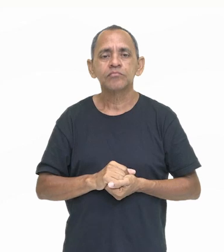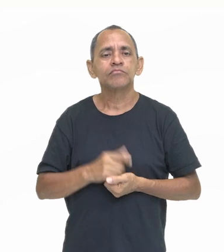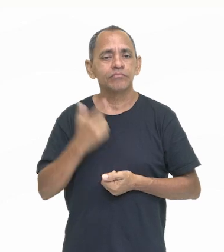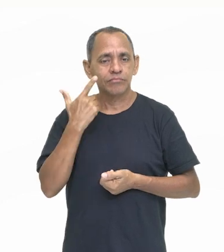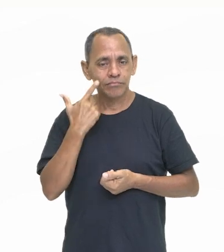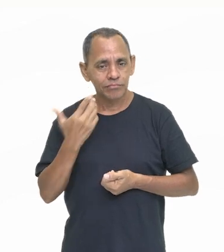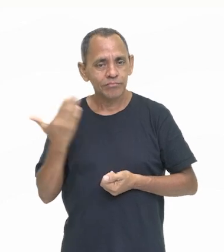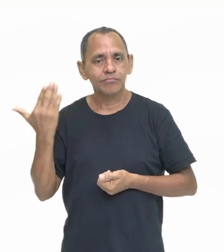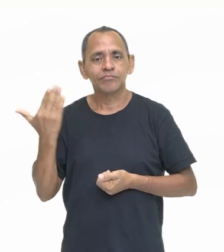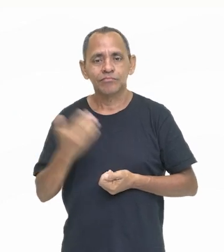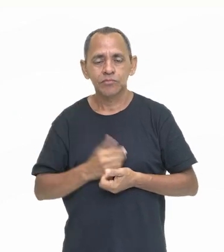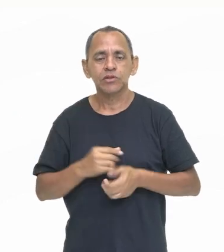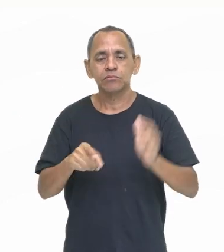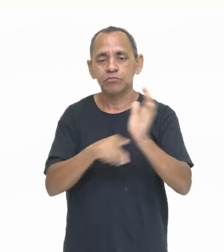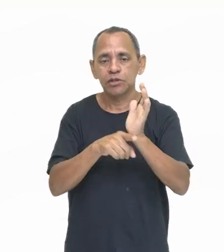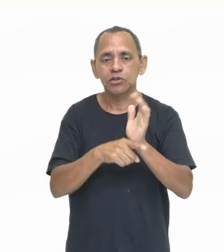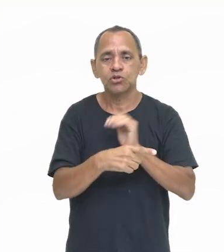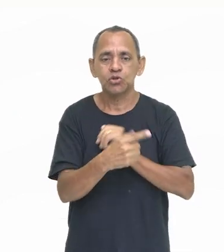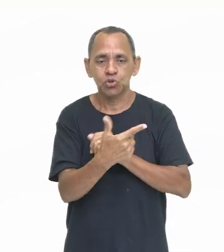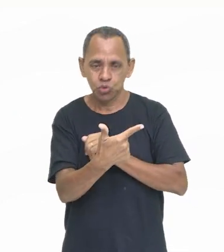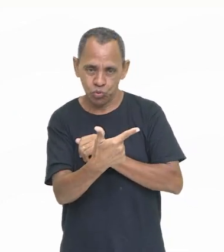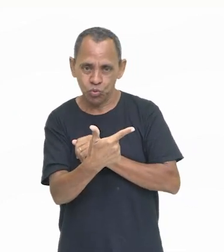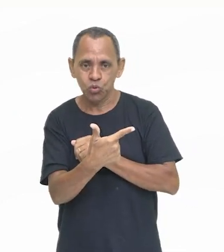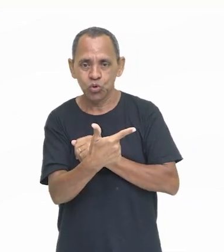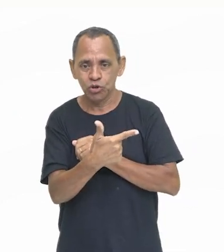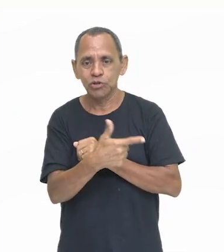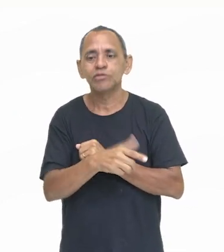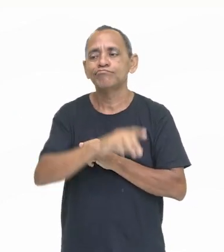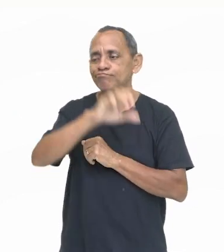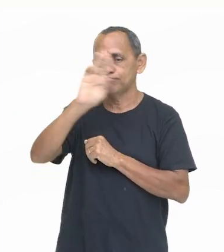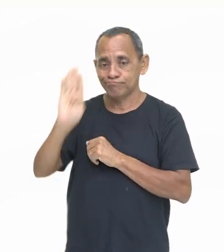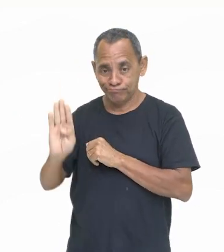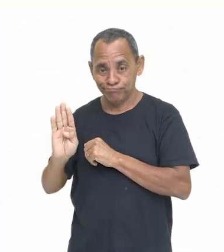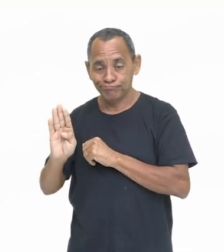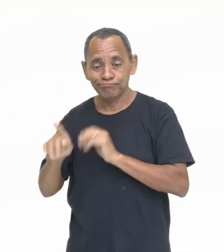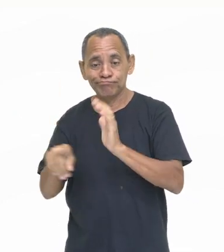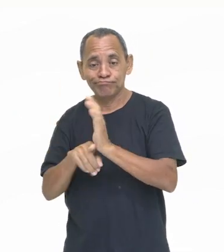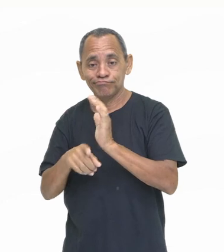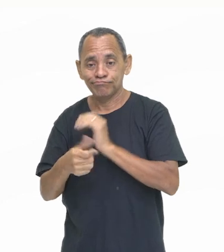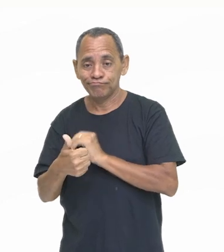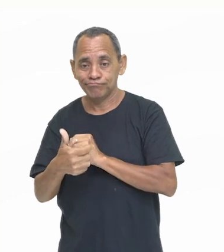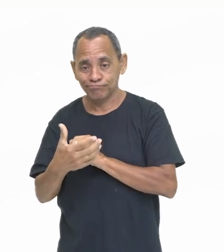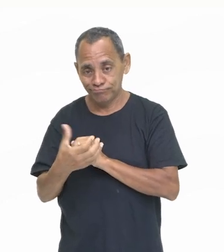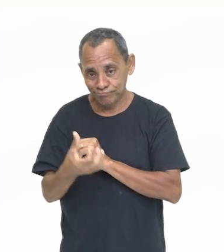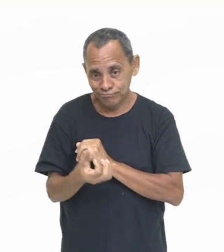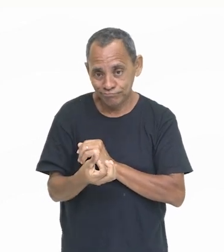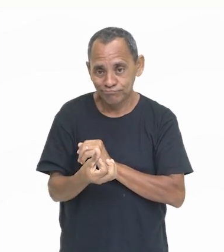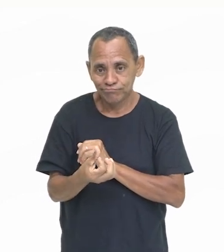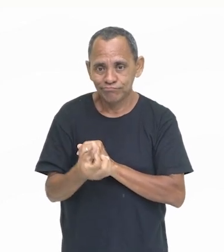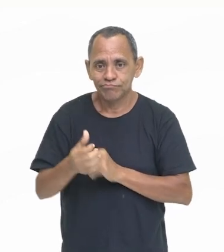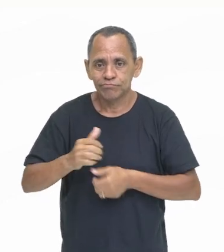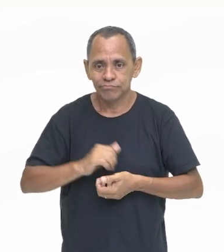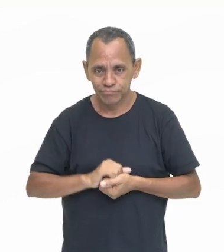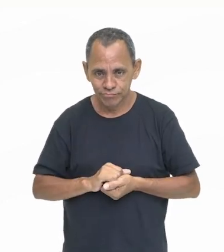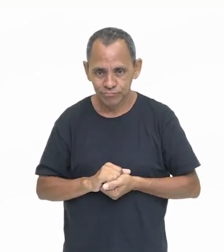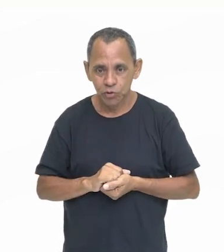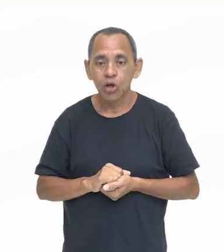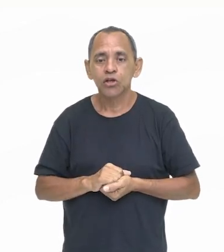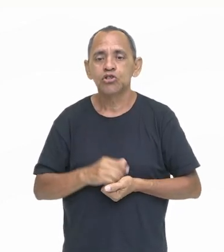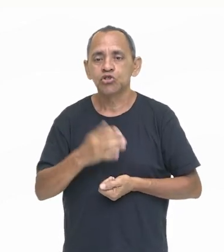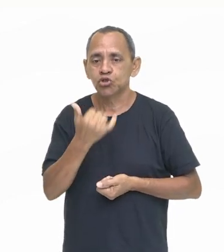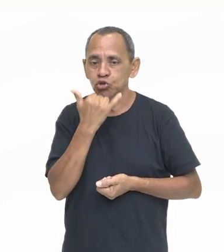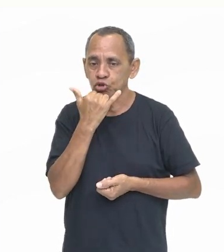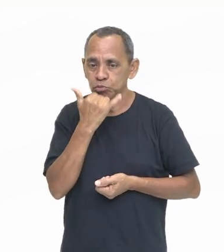2 possui o seu correspondente lá em 16, né? O elemento de B. O menos 1 possui seu correspondente lá em